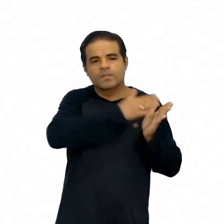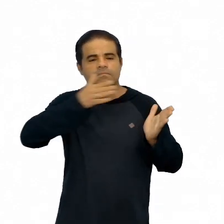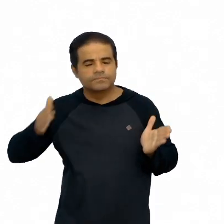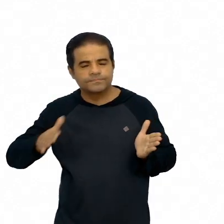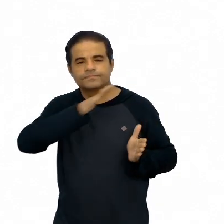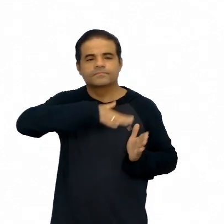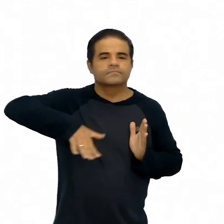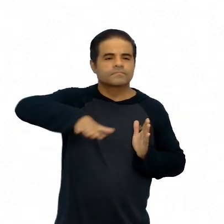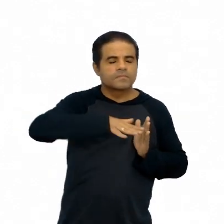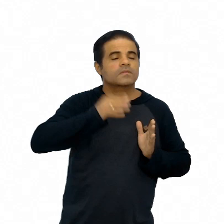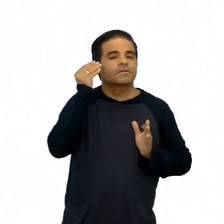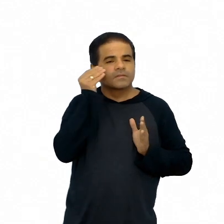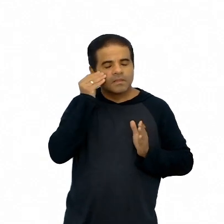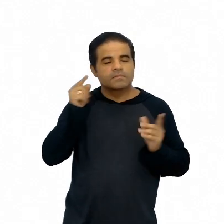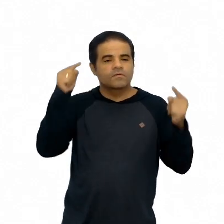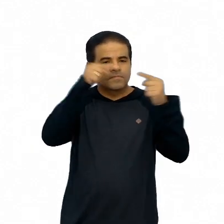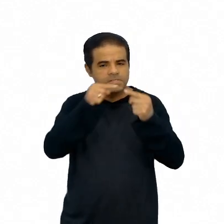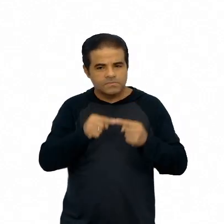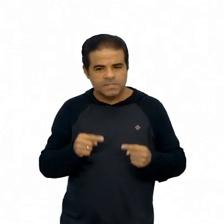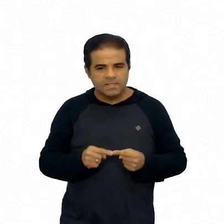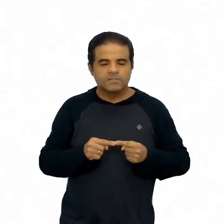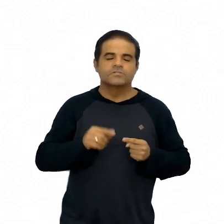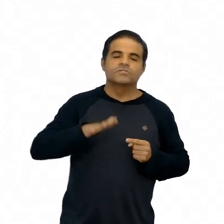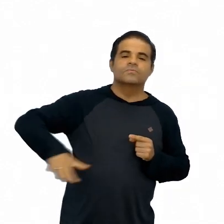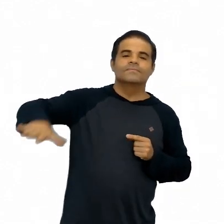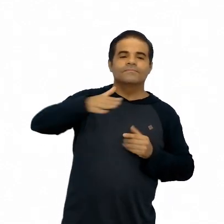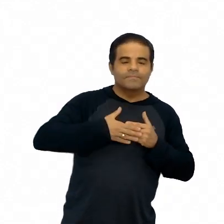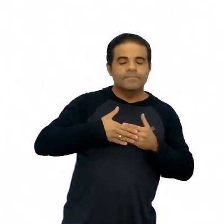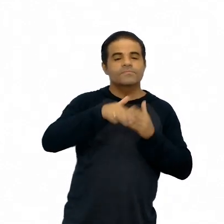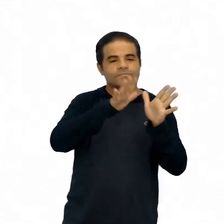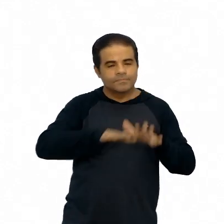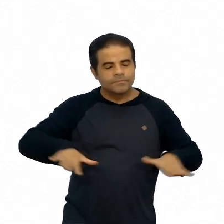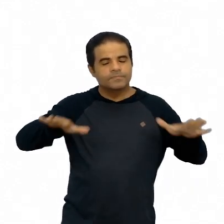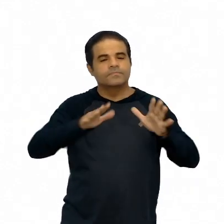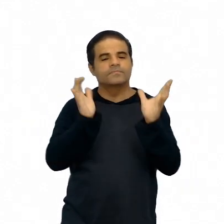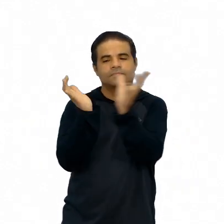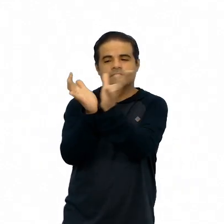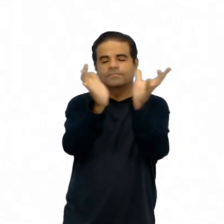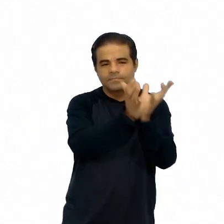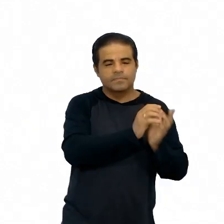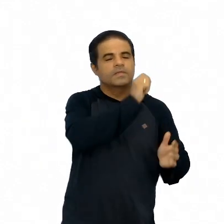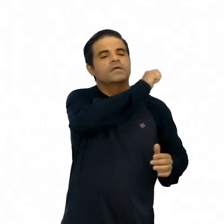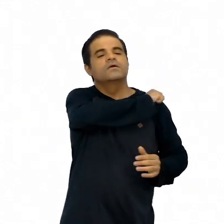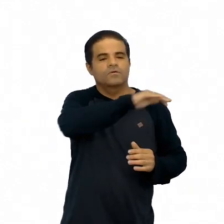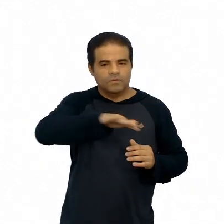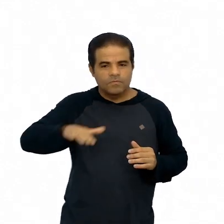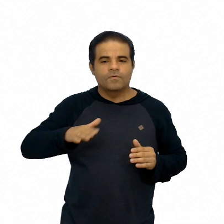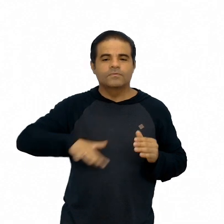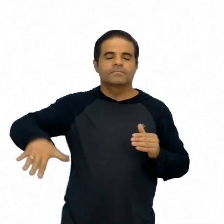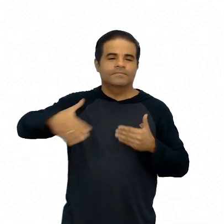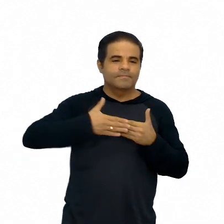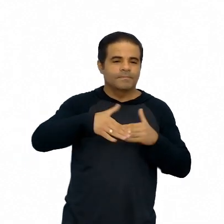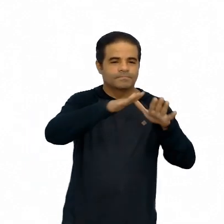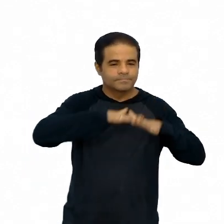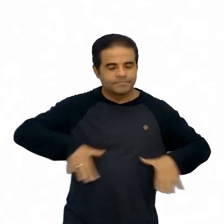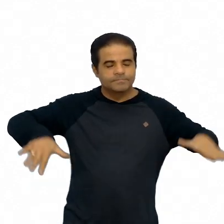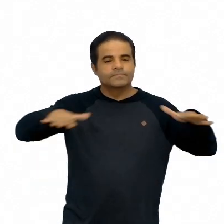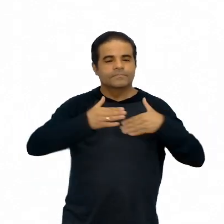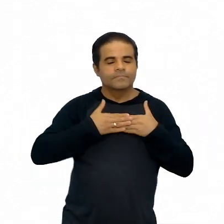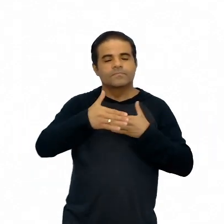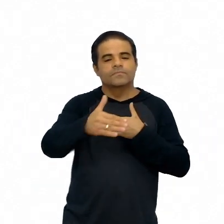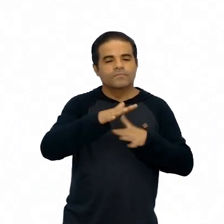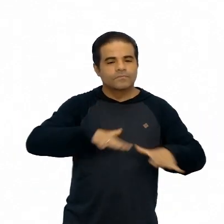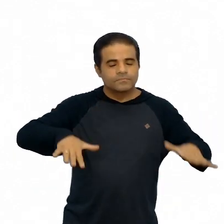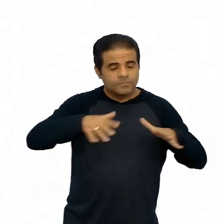de alunos e tentar aplicar. Aí eles vão falar para mim, então, para cada turma, para cada aluno, é um planejamento? Sim, o planejamento é diferente. Só que